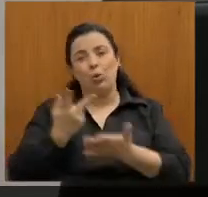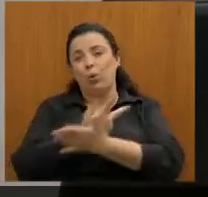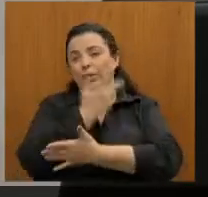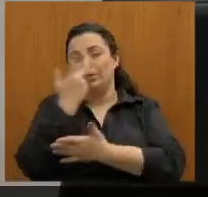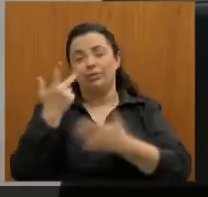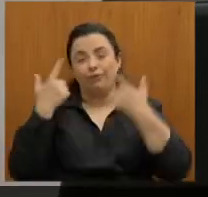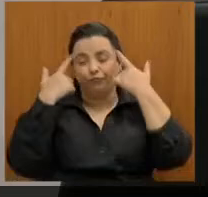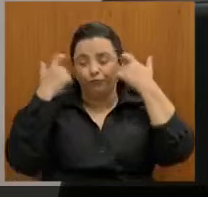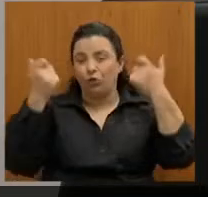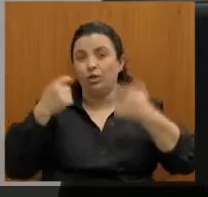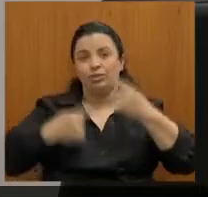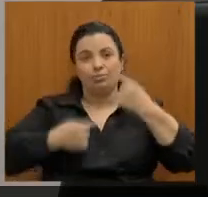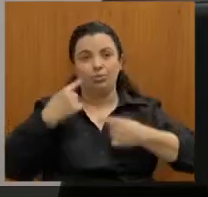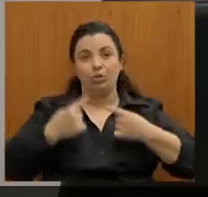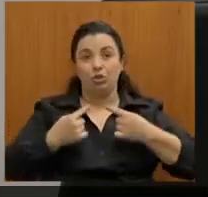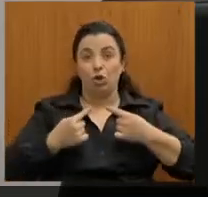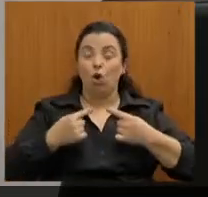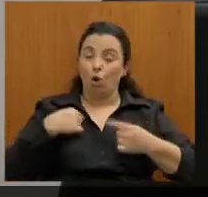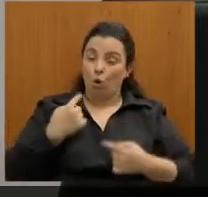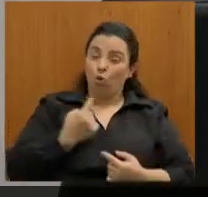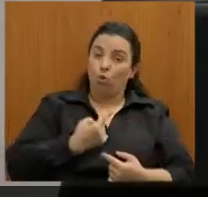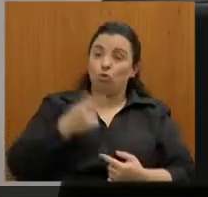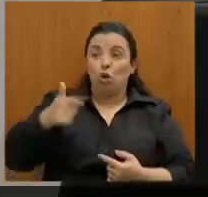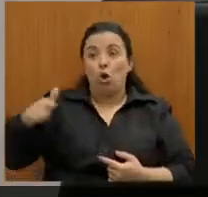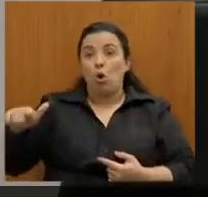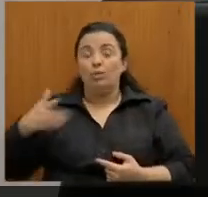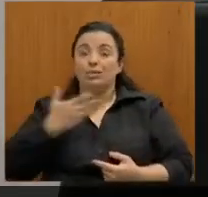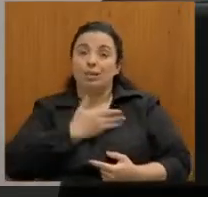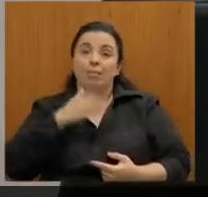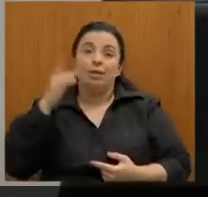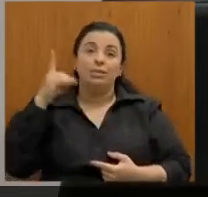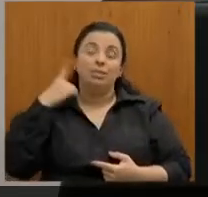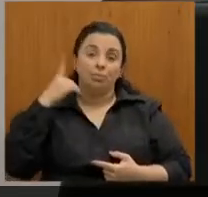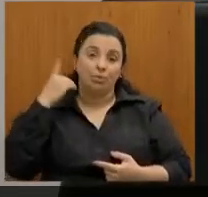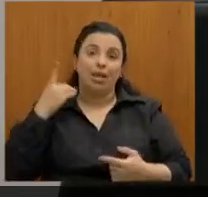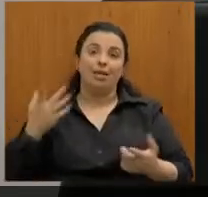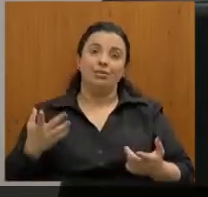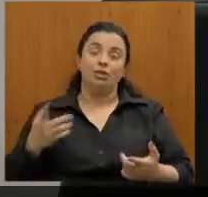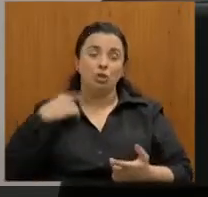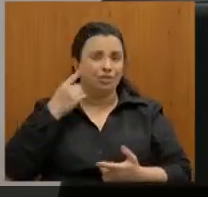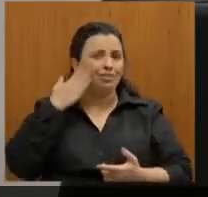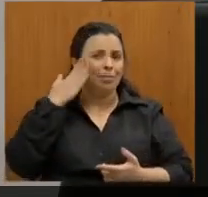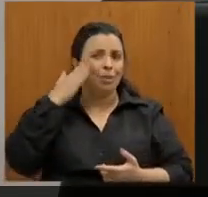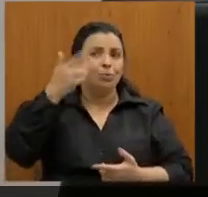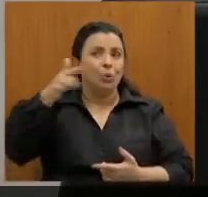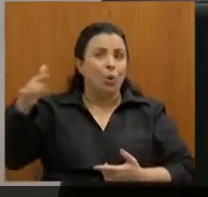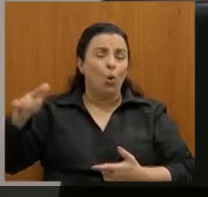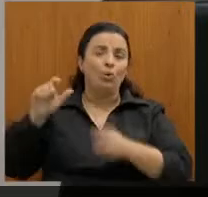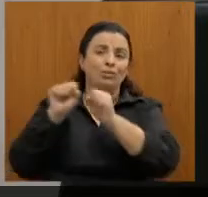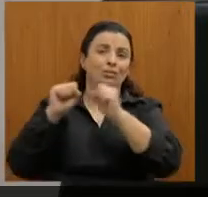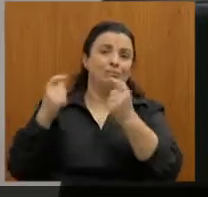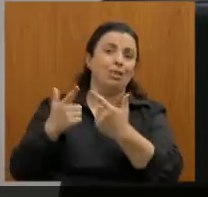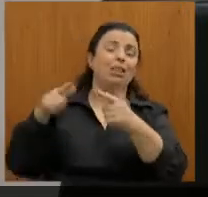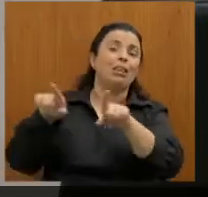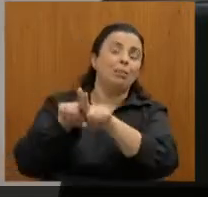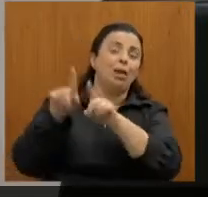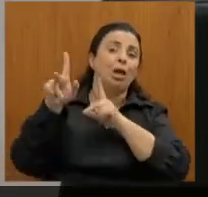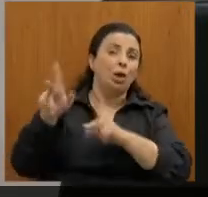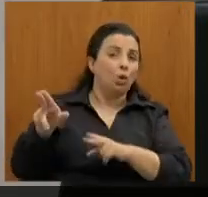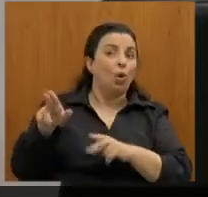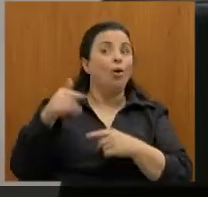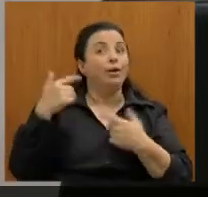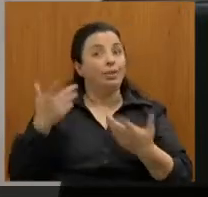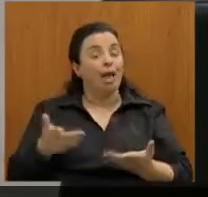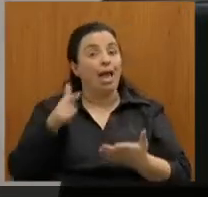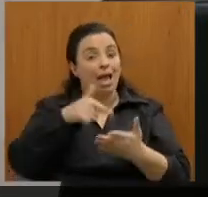várias colegas deputadas em outras instituições a gente também sabe que existe a recorrência de situações como essa então é uma